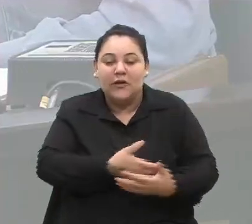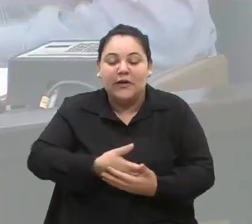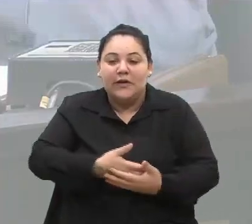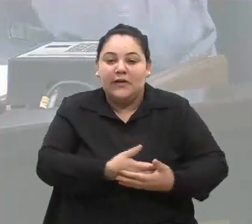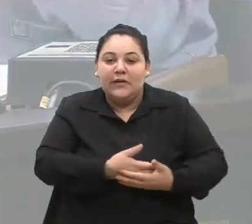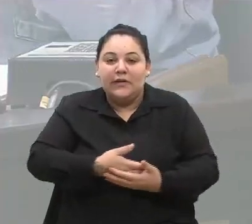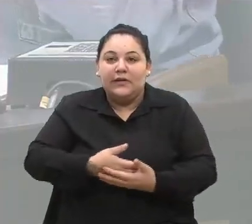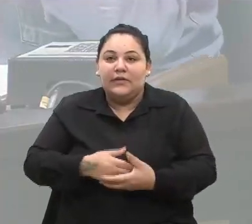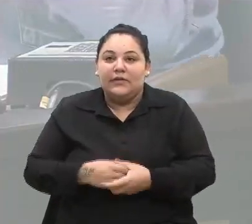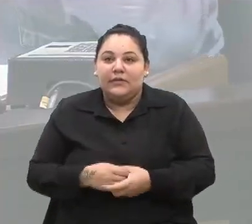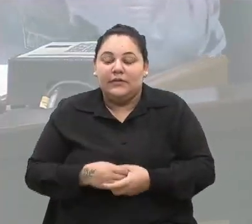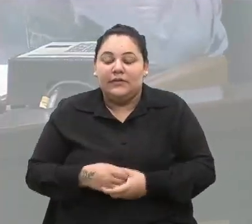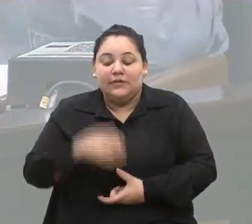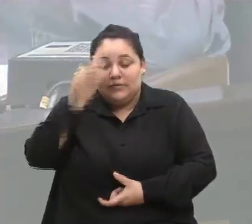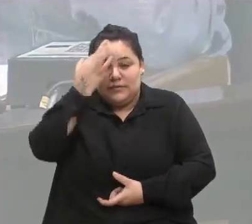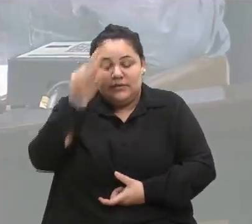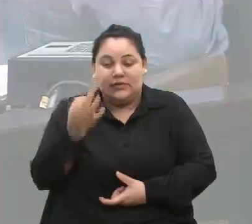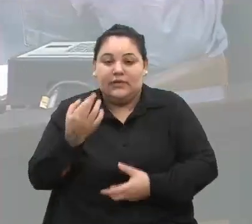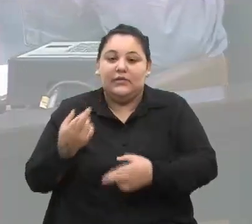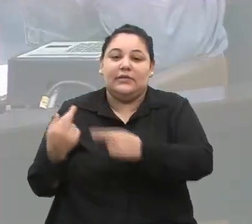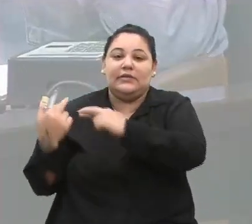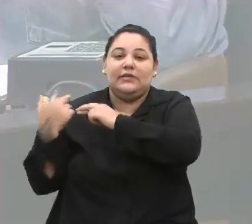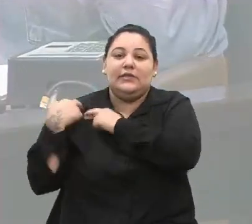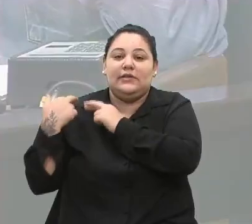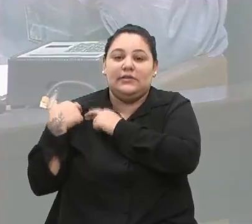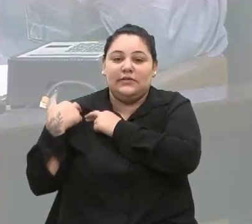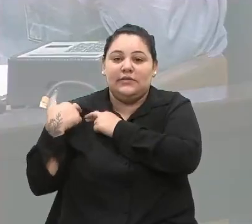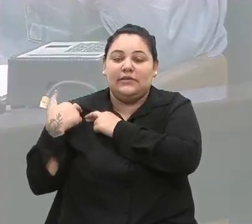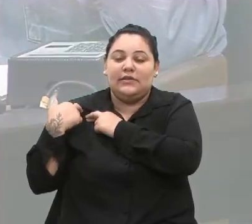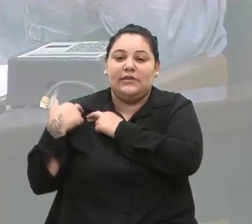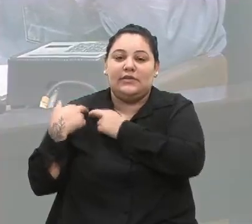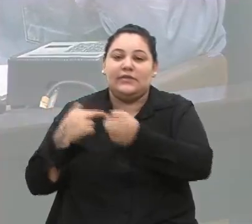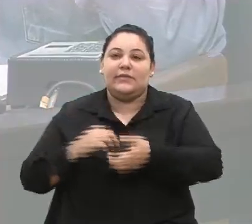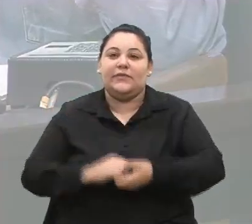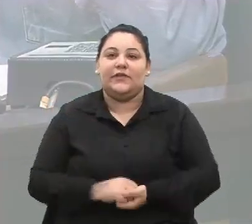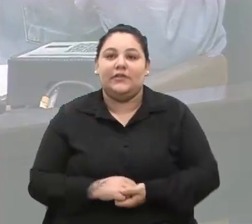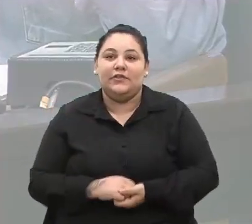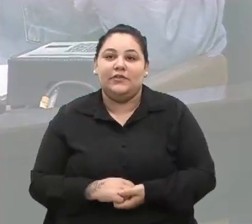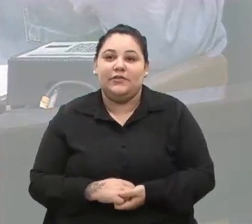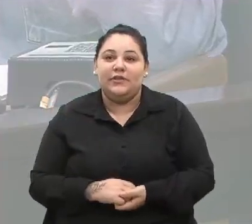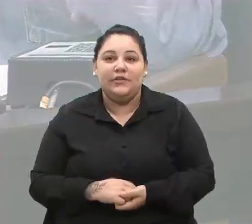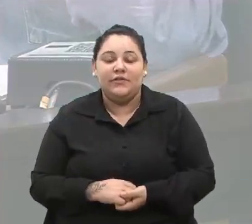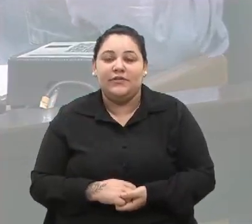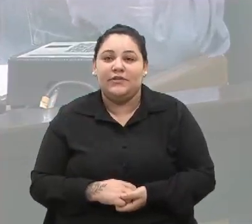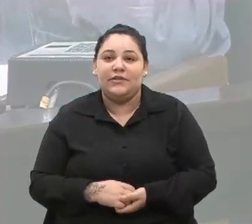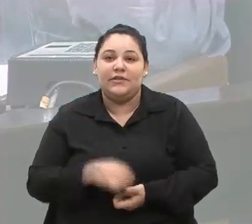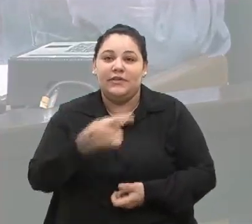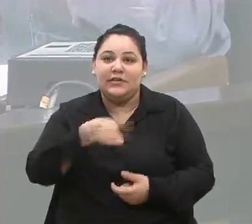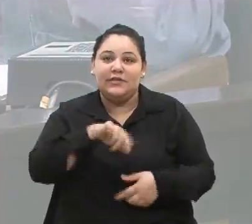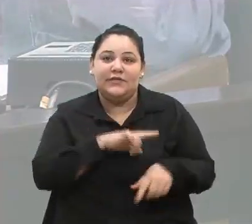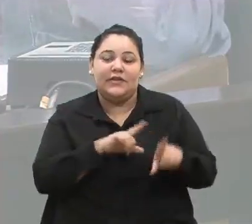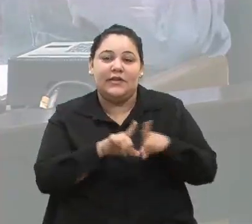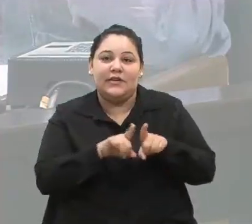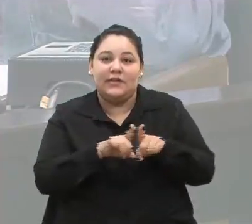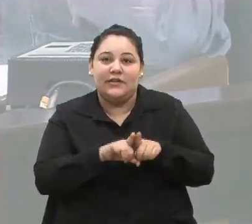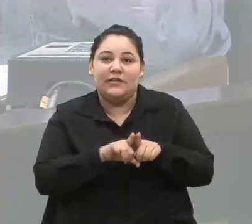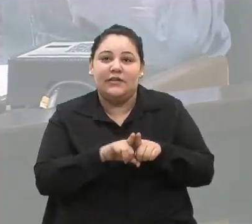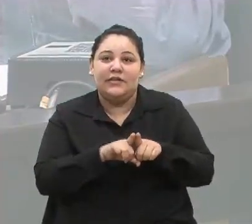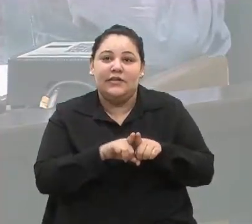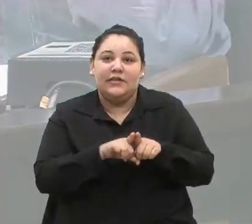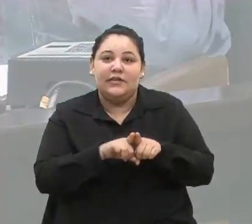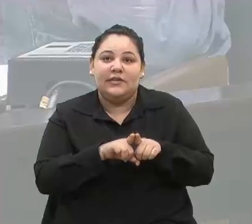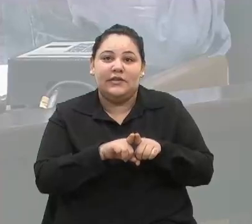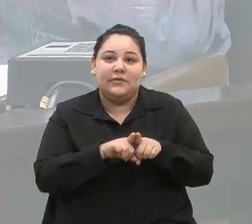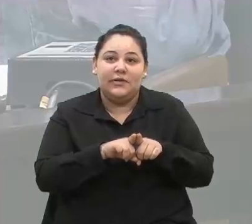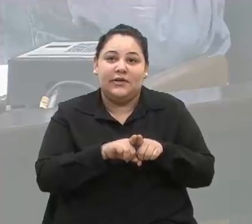a responsabilidade que nós parlamentares temos com a saúde dos nossos munícipes. E esses esforços não é